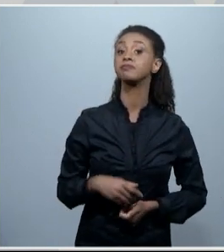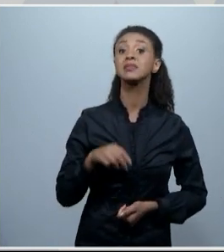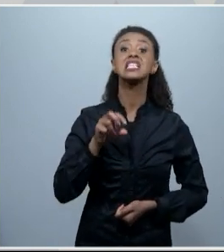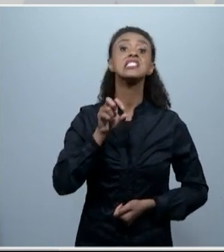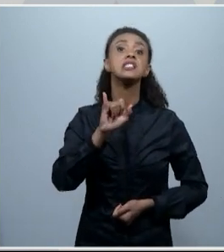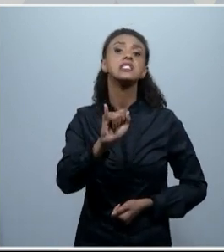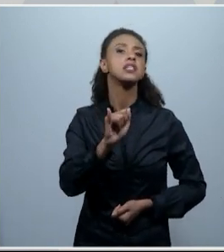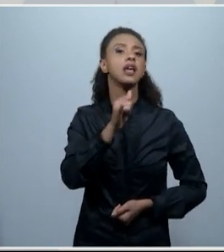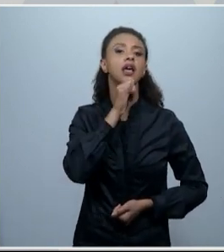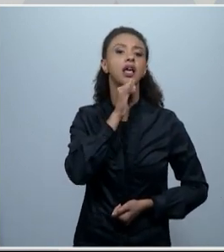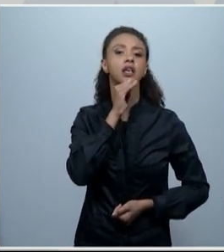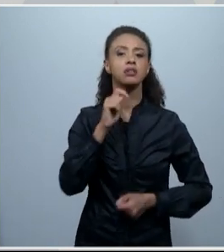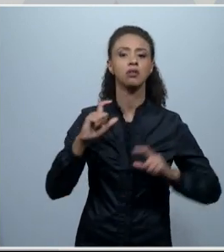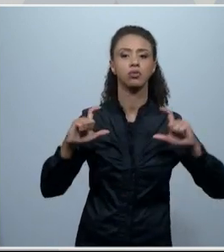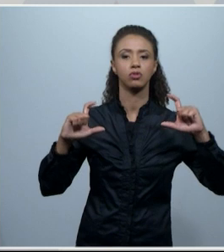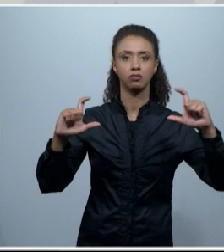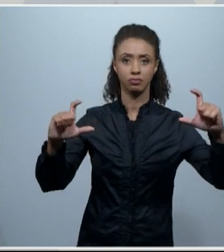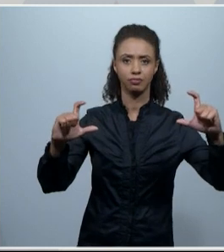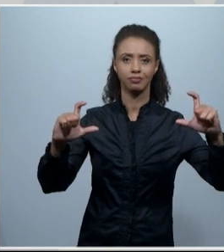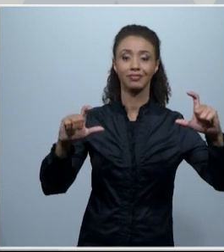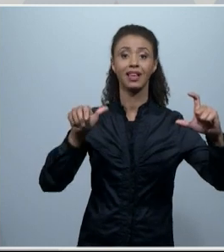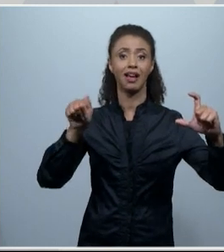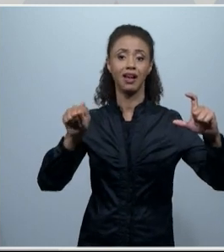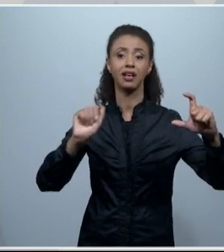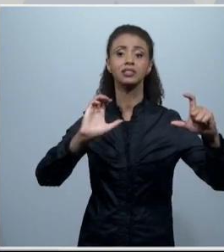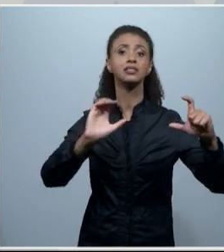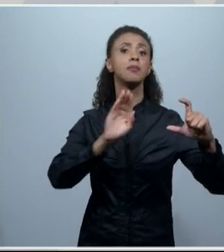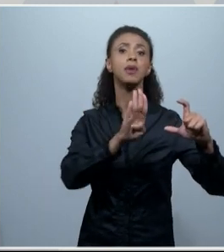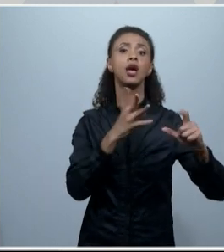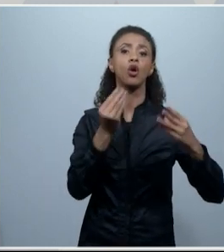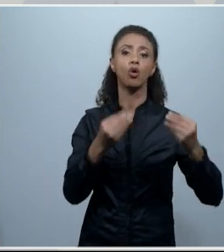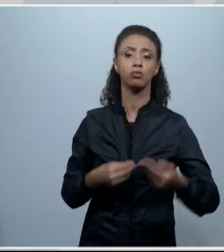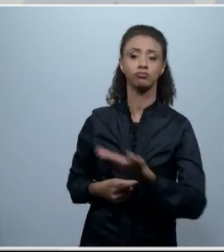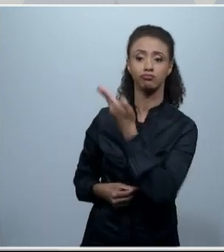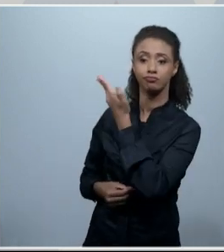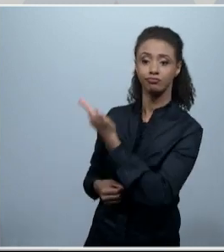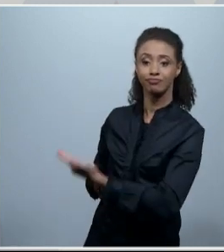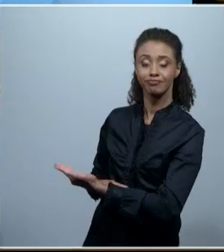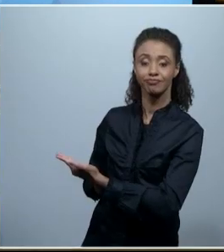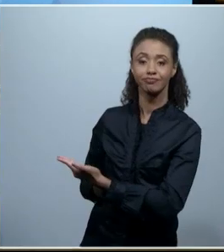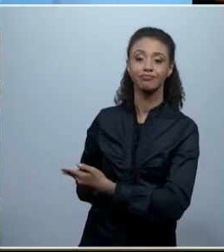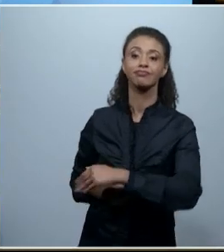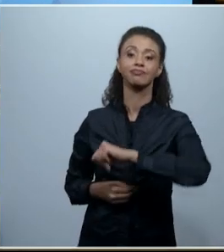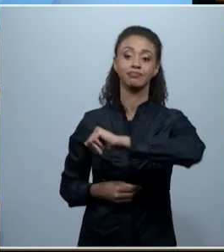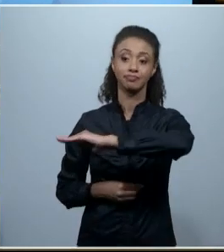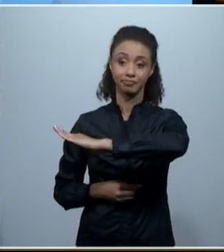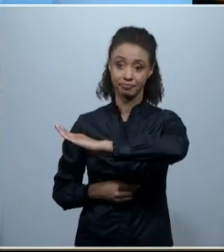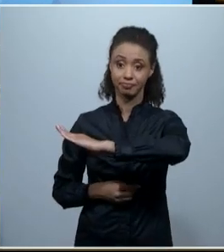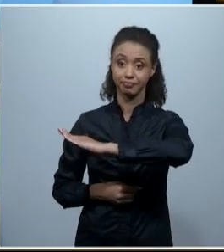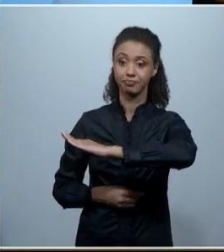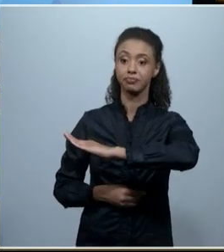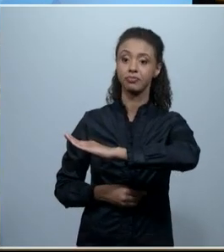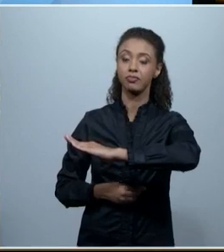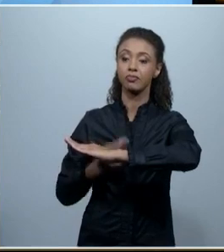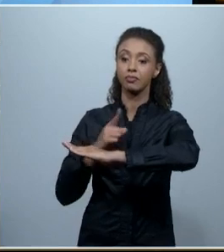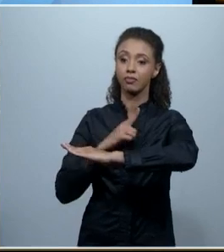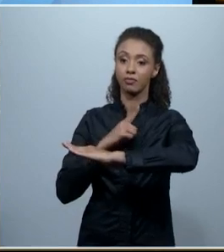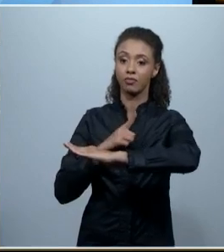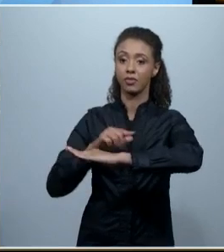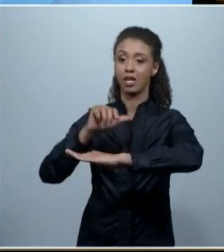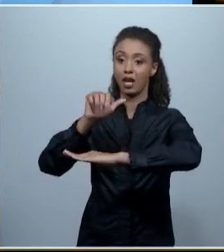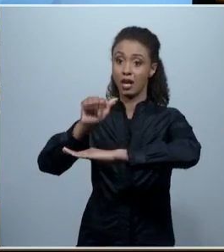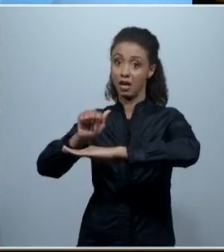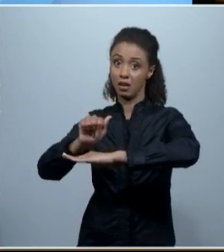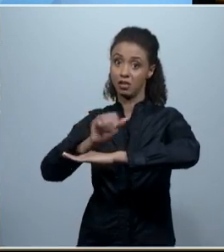escreveria a c e b como relação ternária e não abc e claramente essas duas